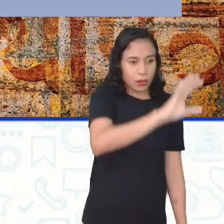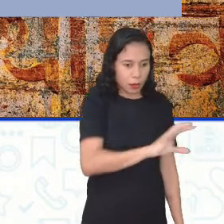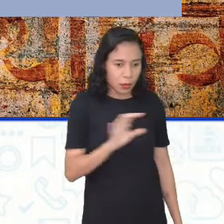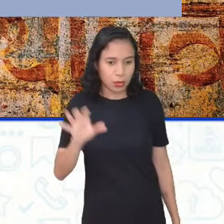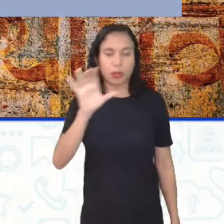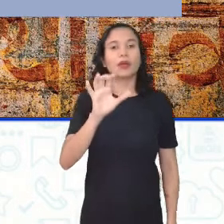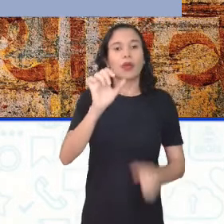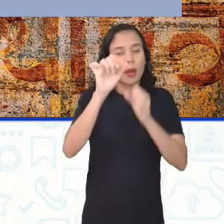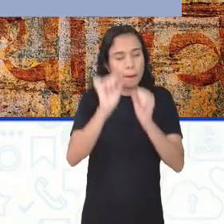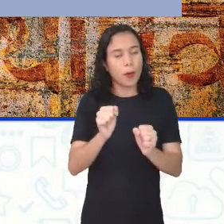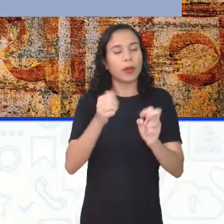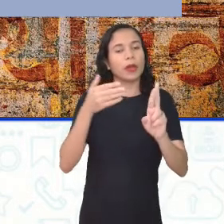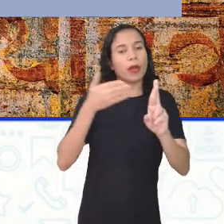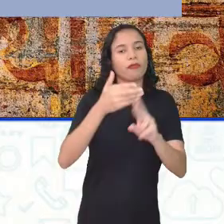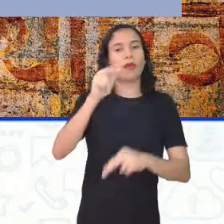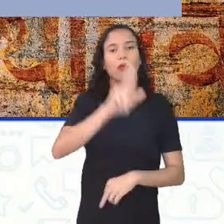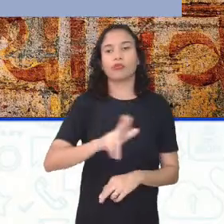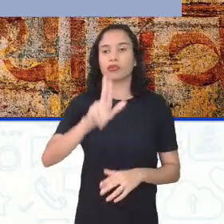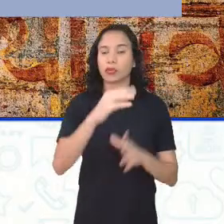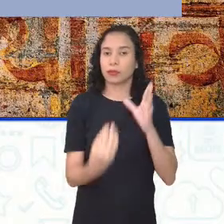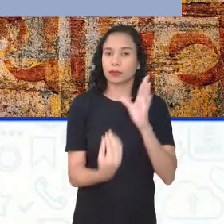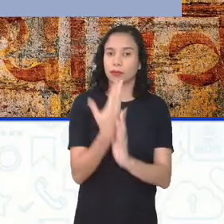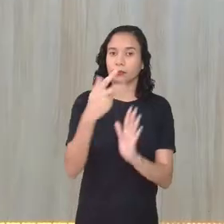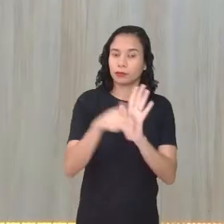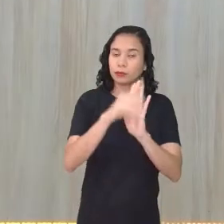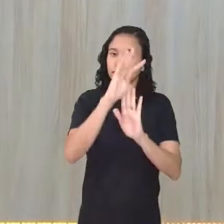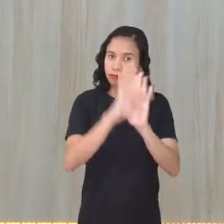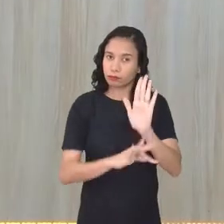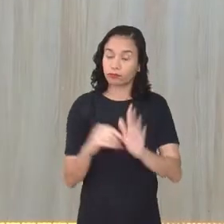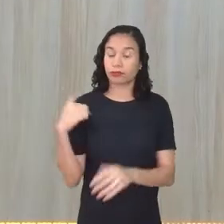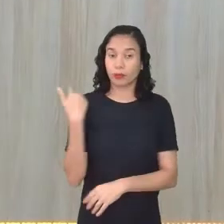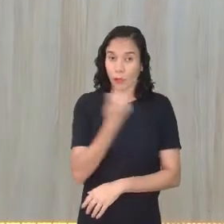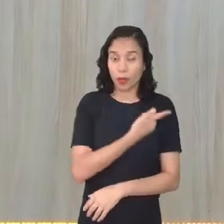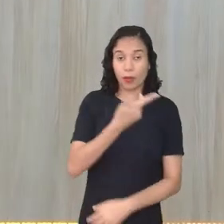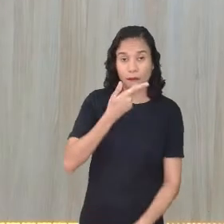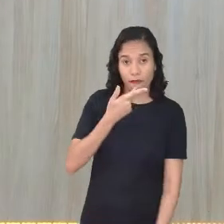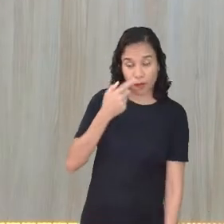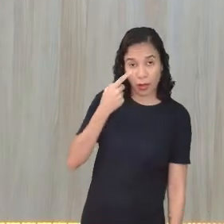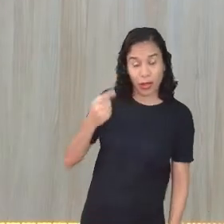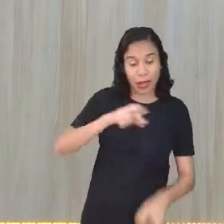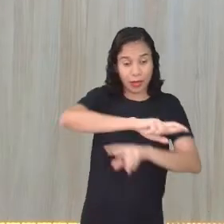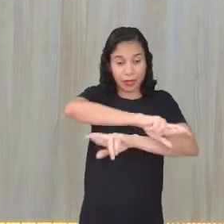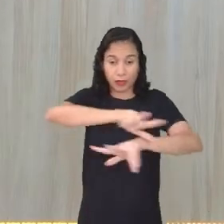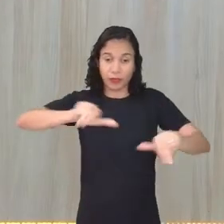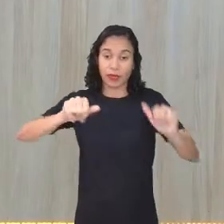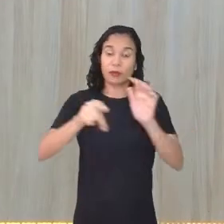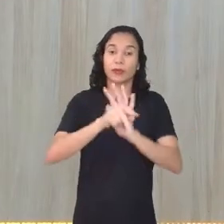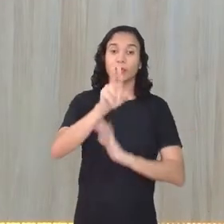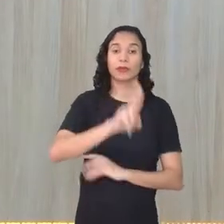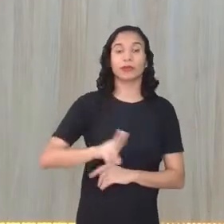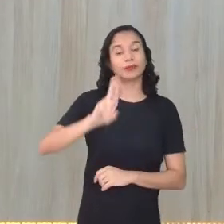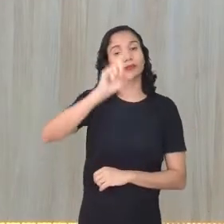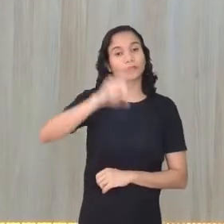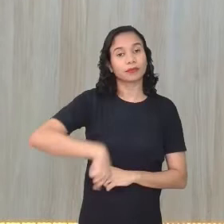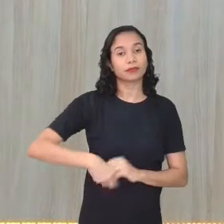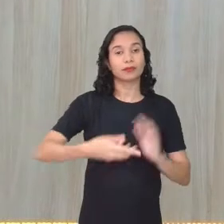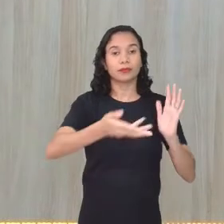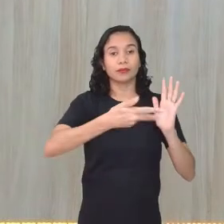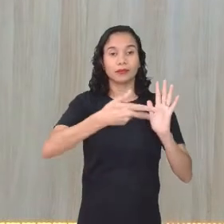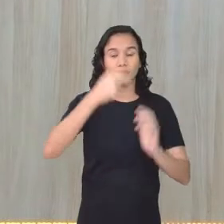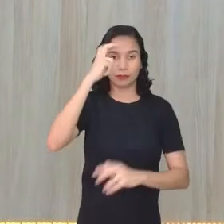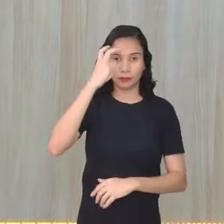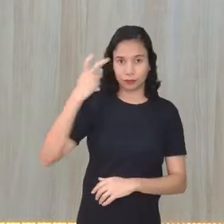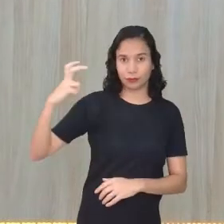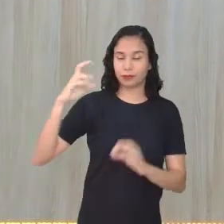ser referenciado na feitura de um texto. E a gente chama essas diferentes produções de produção